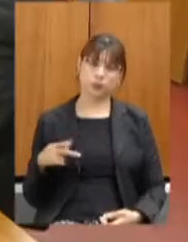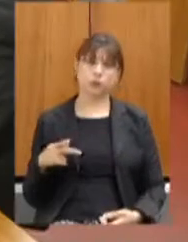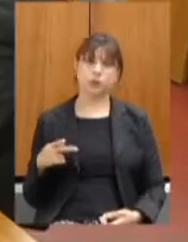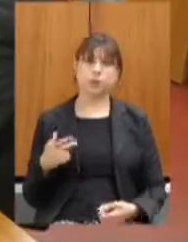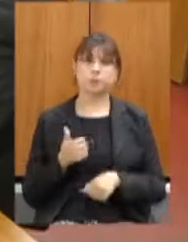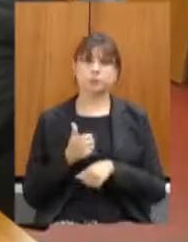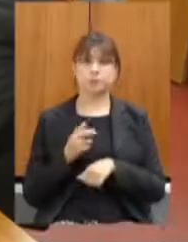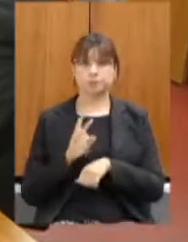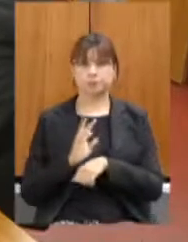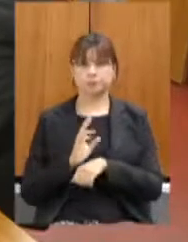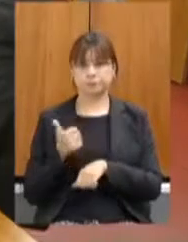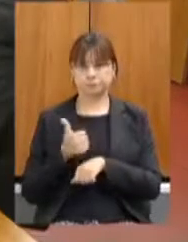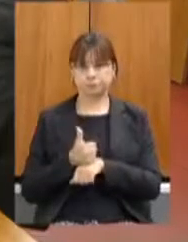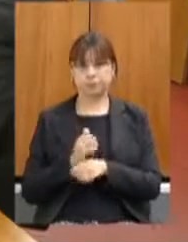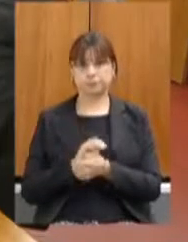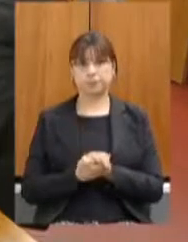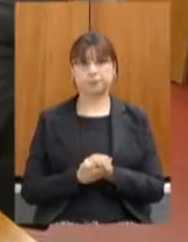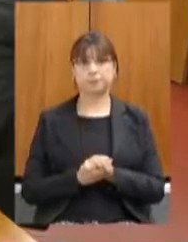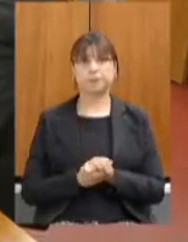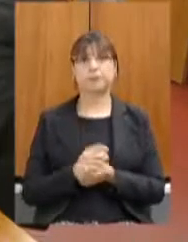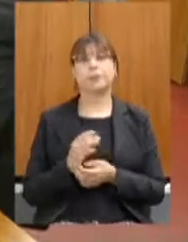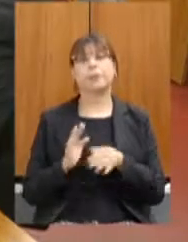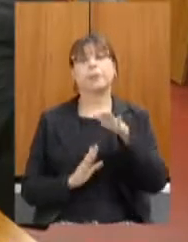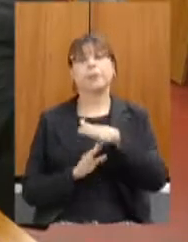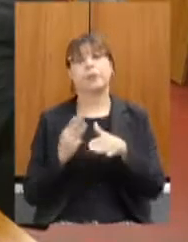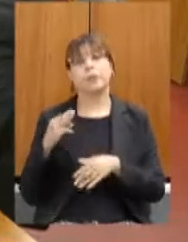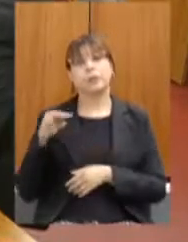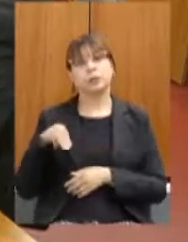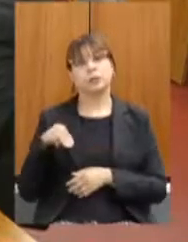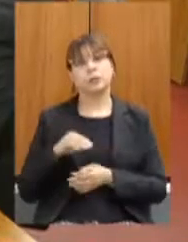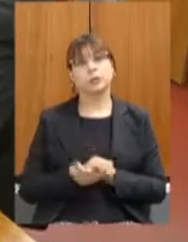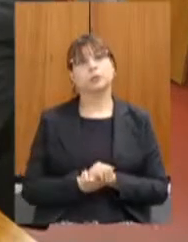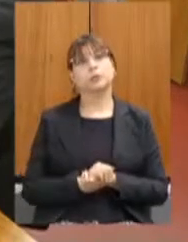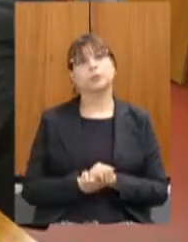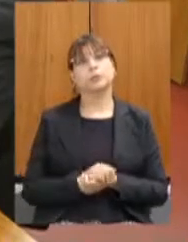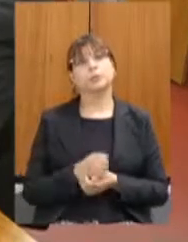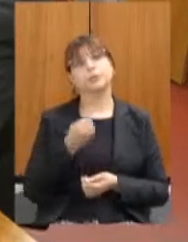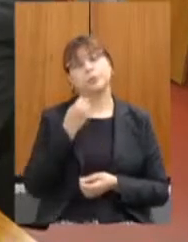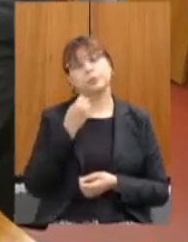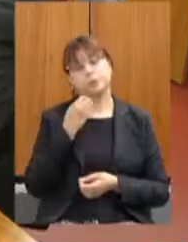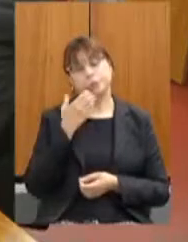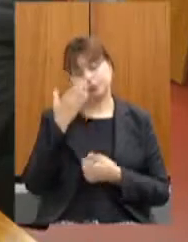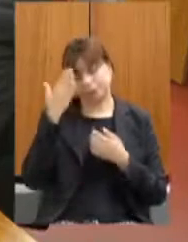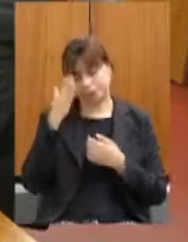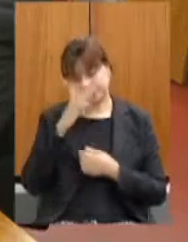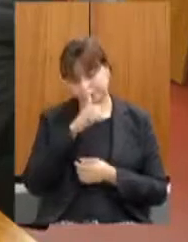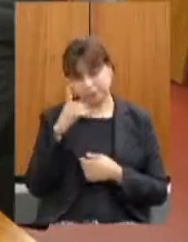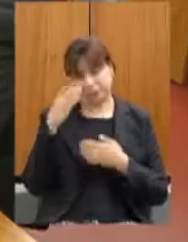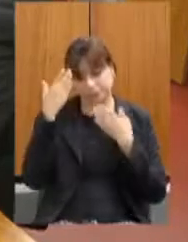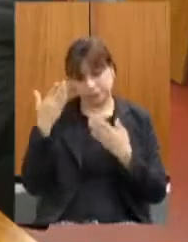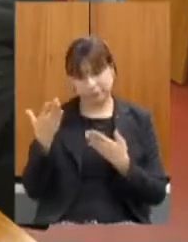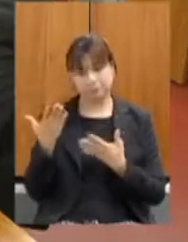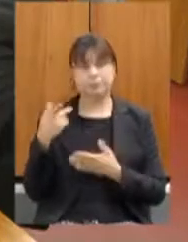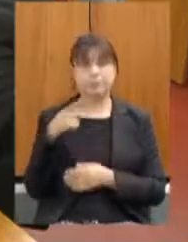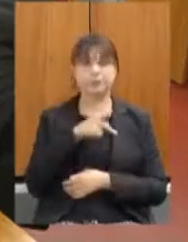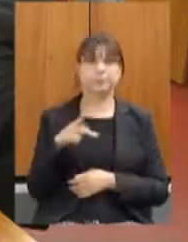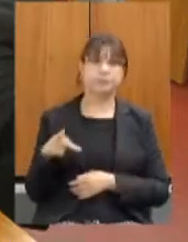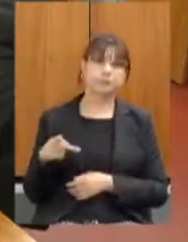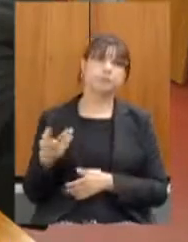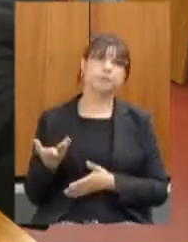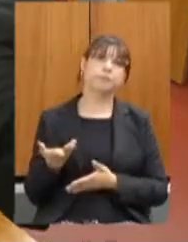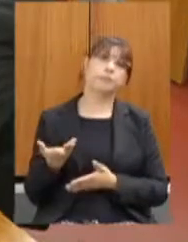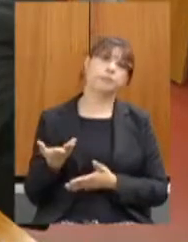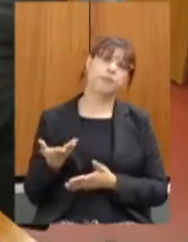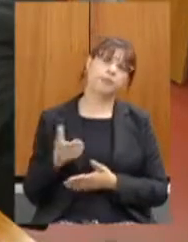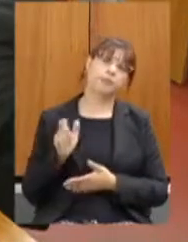clipe Obrigado seu presidente a quem o comprimento todos os deputados na pessoa da